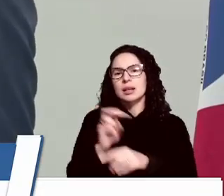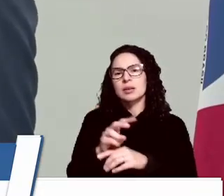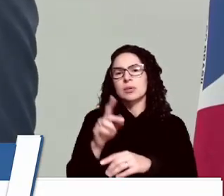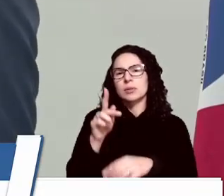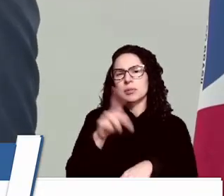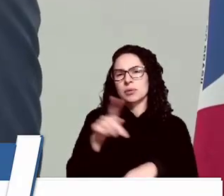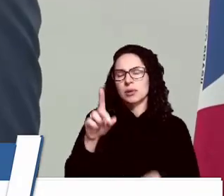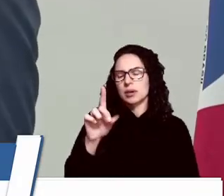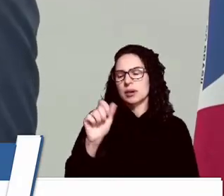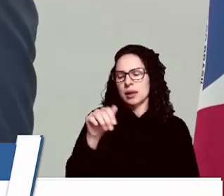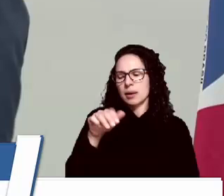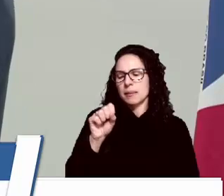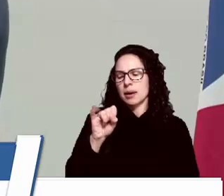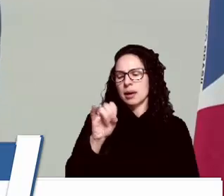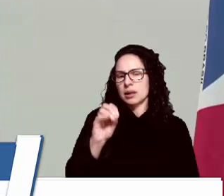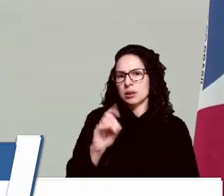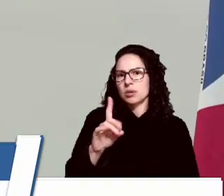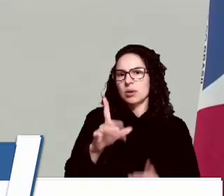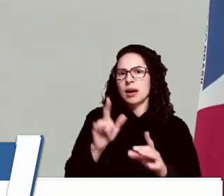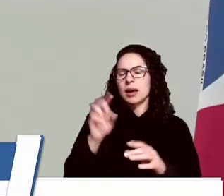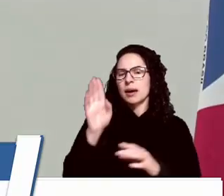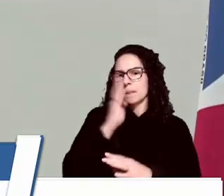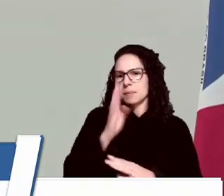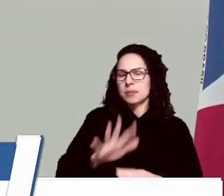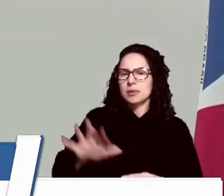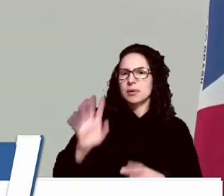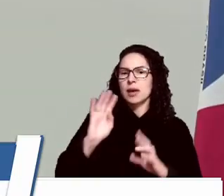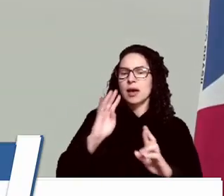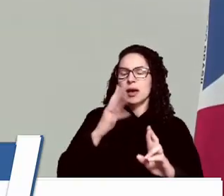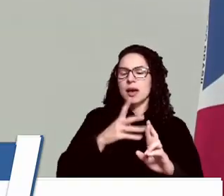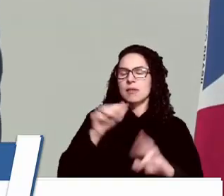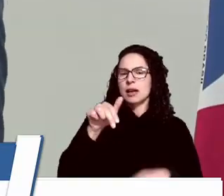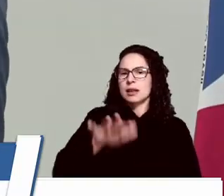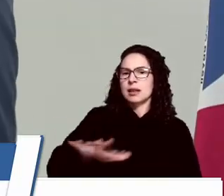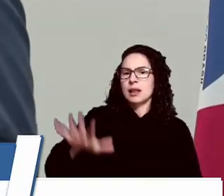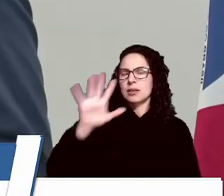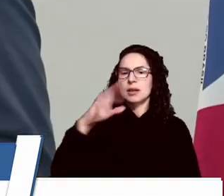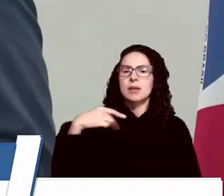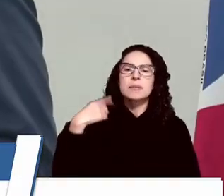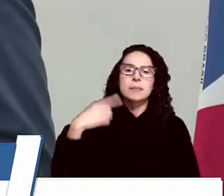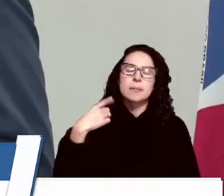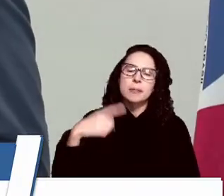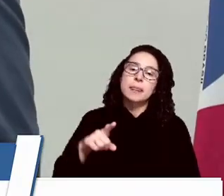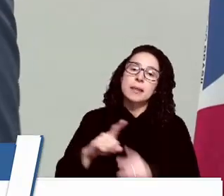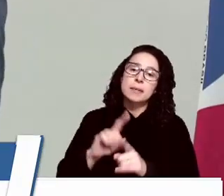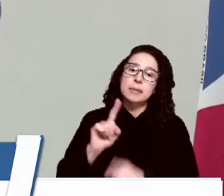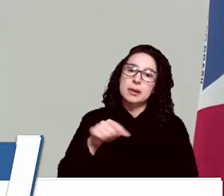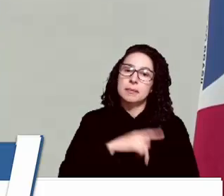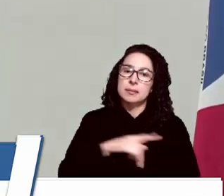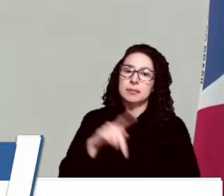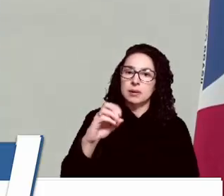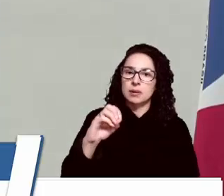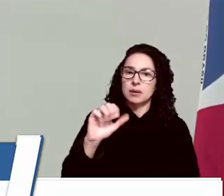tem extensão nacional, virou referência nacional no direito. E, além de tudo, é presidente da Ordem dos Advogados do Brasil,